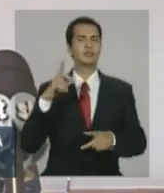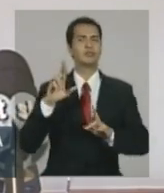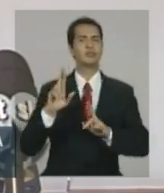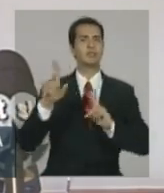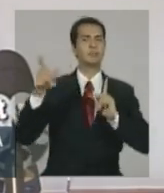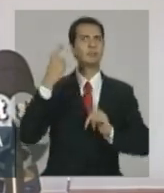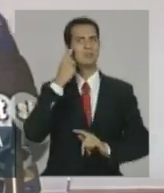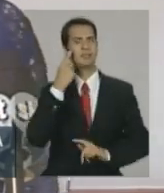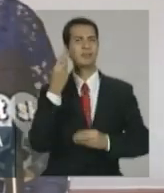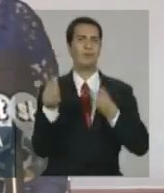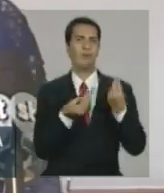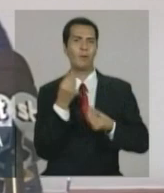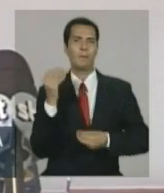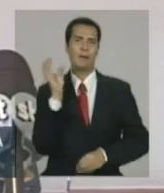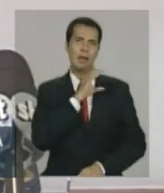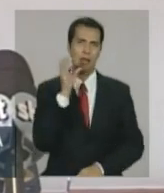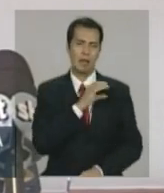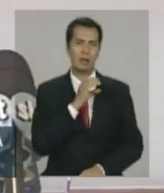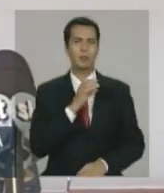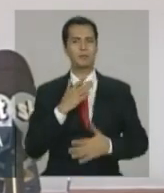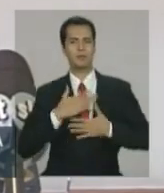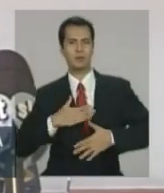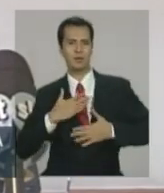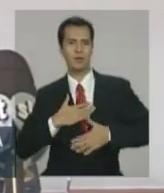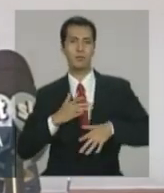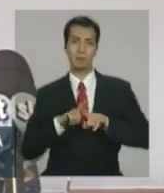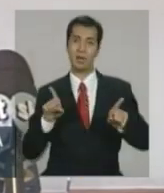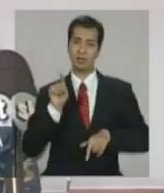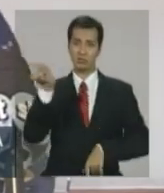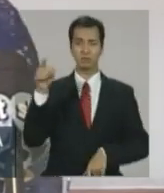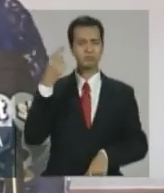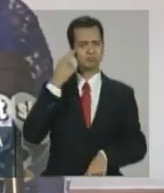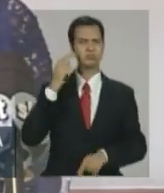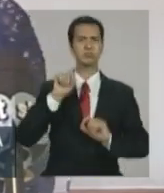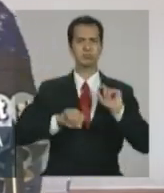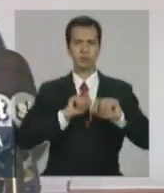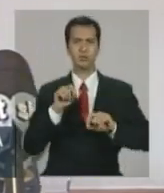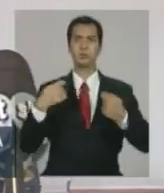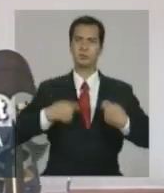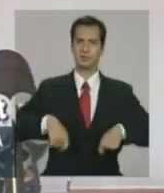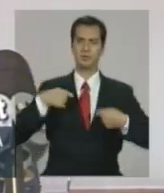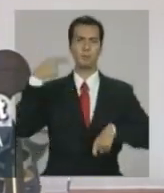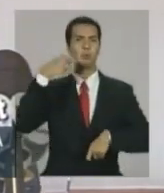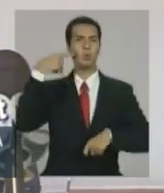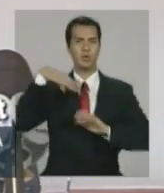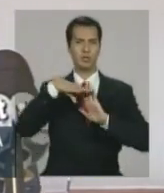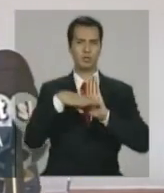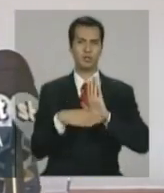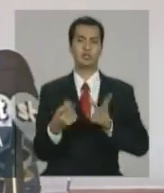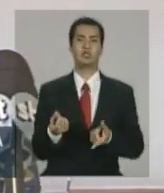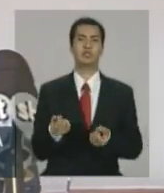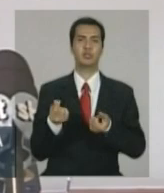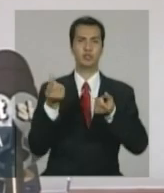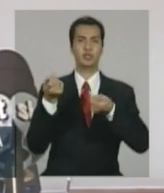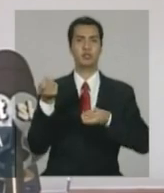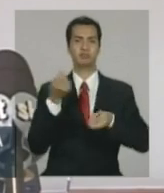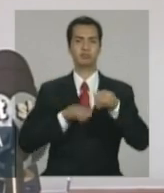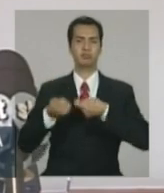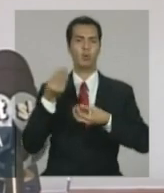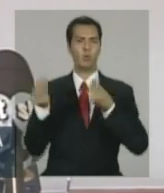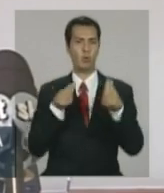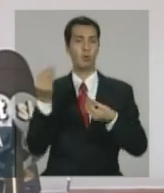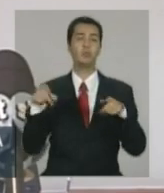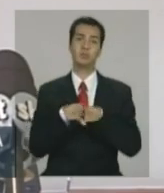acha que é fundamental que não só a política monetária ocorra, mas em algum momento tenha um processo